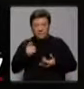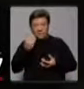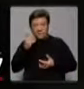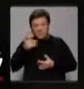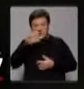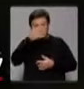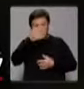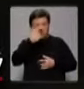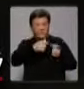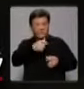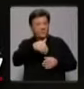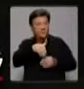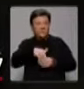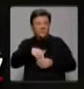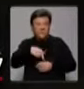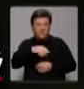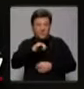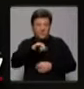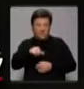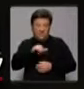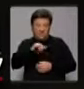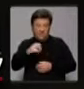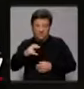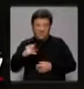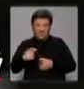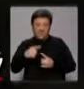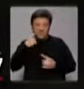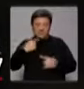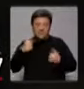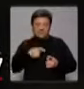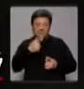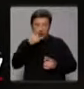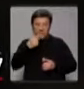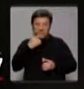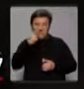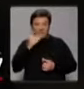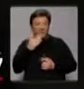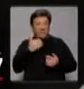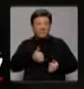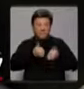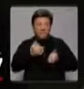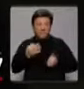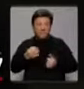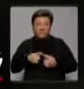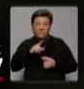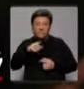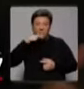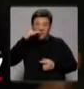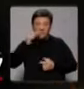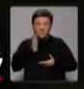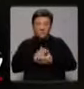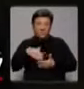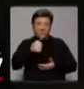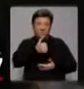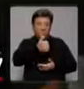eleitorado que votou no ciza eh mostram que quem deu a vitória ao ciza foram os adultos entre